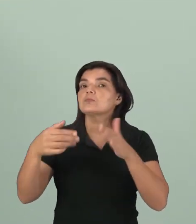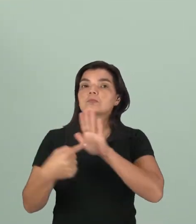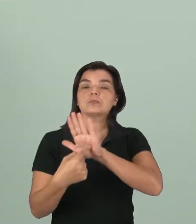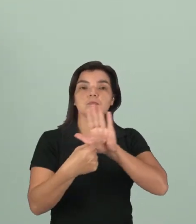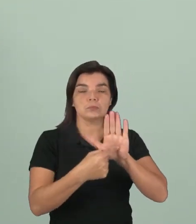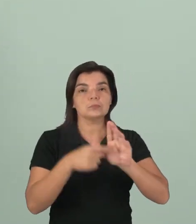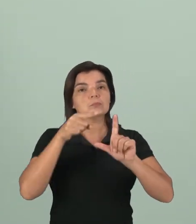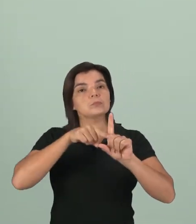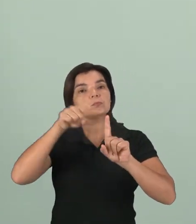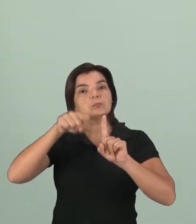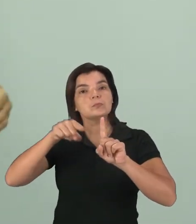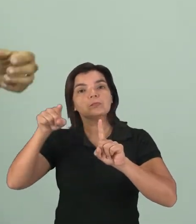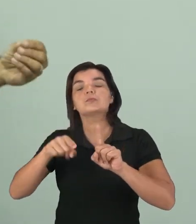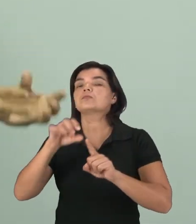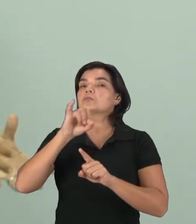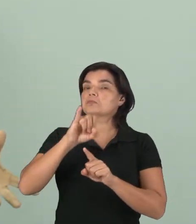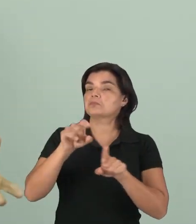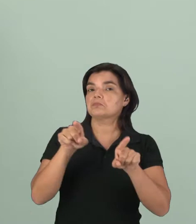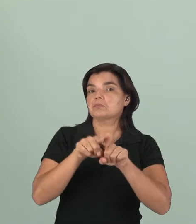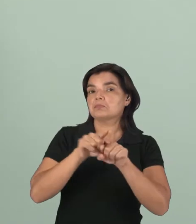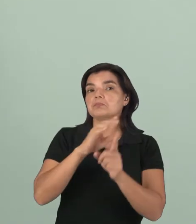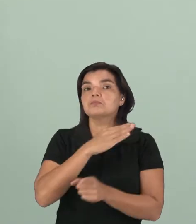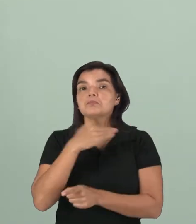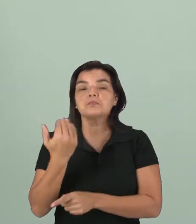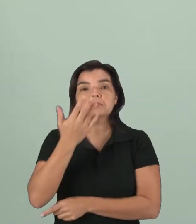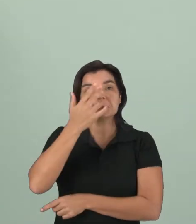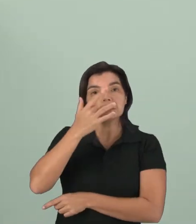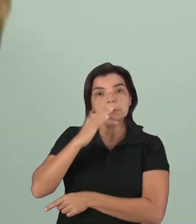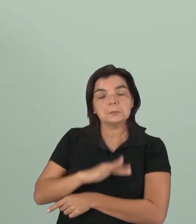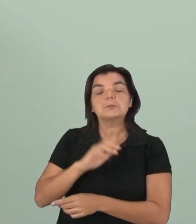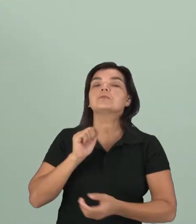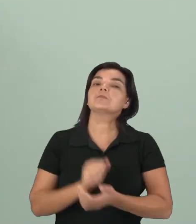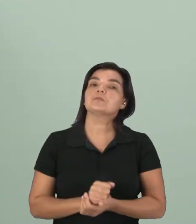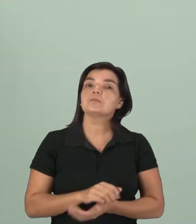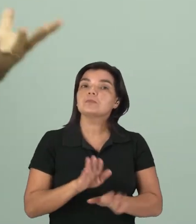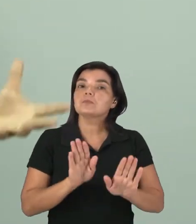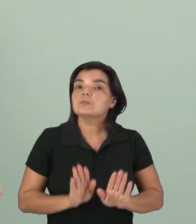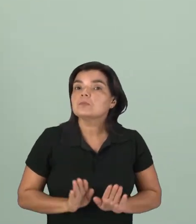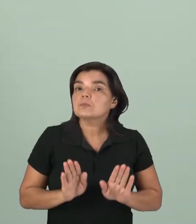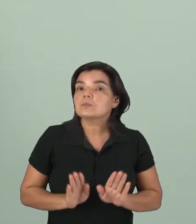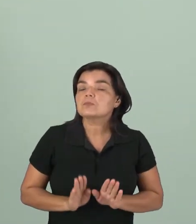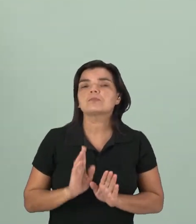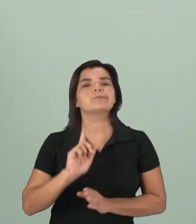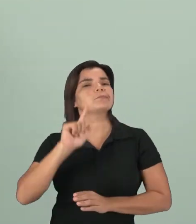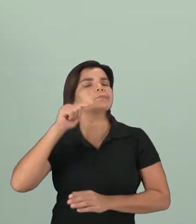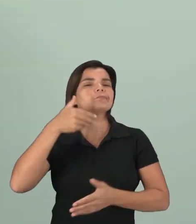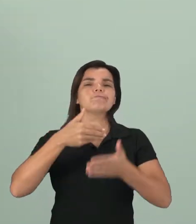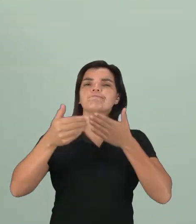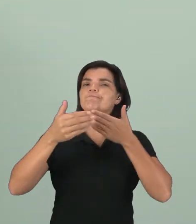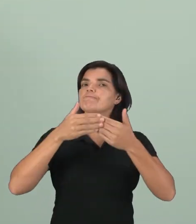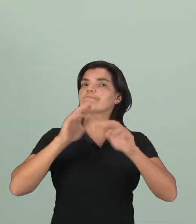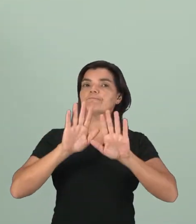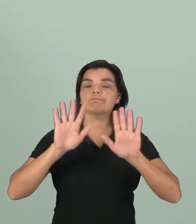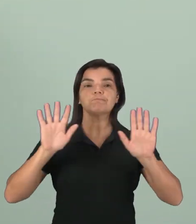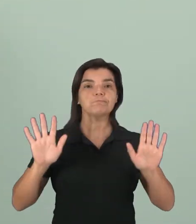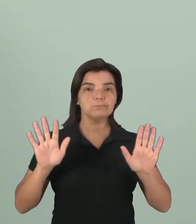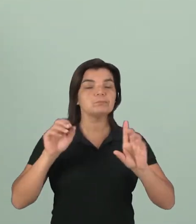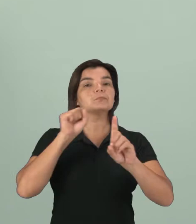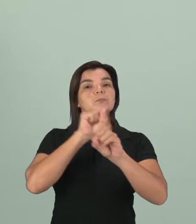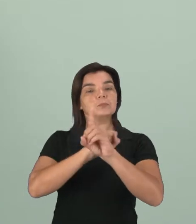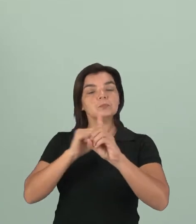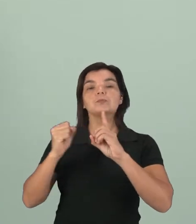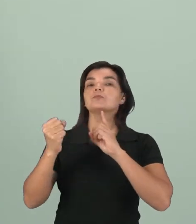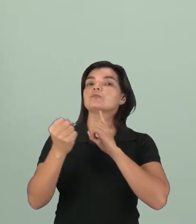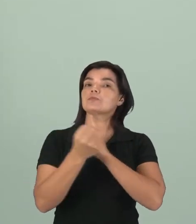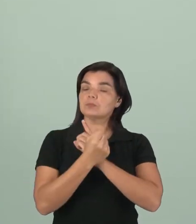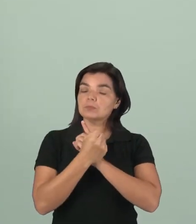dessa estatística, seja da mortalidade infantil, da fome, enfim, quaisquer aspectos da sociedade